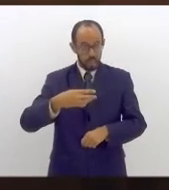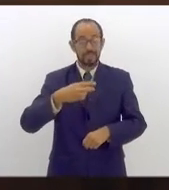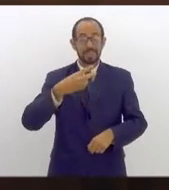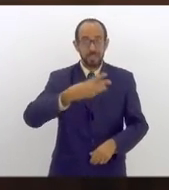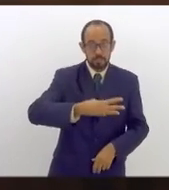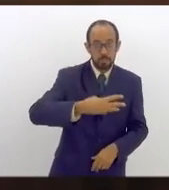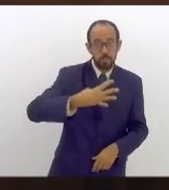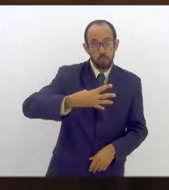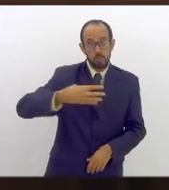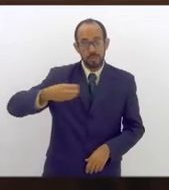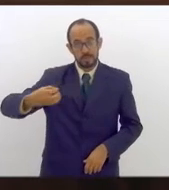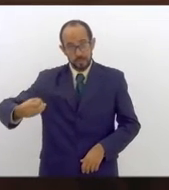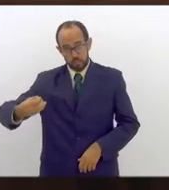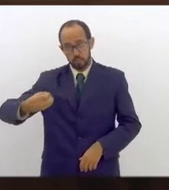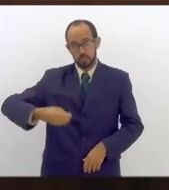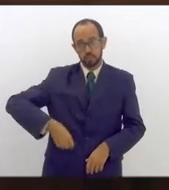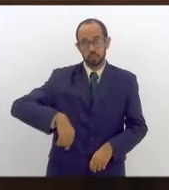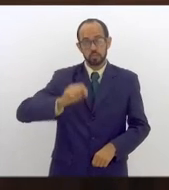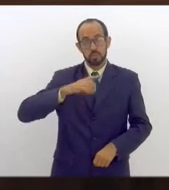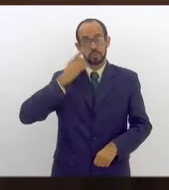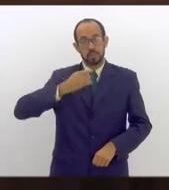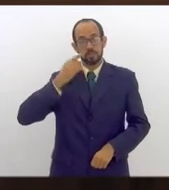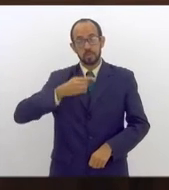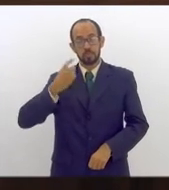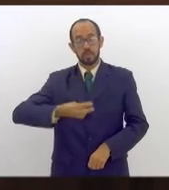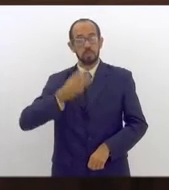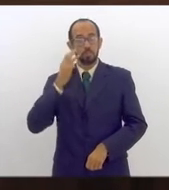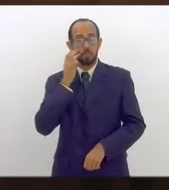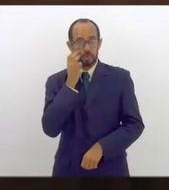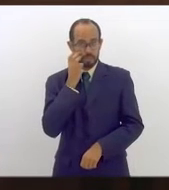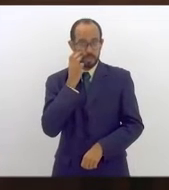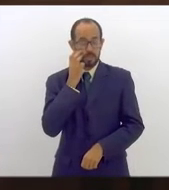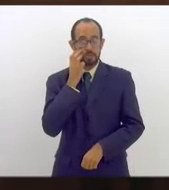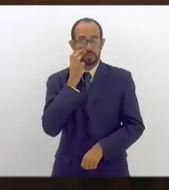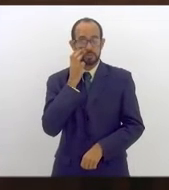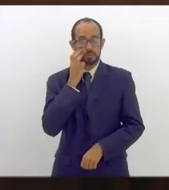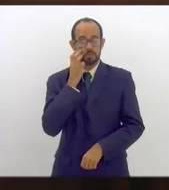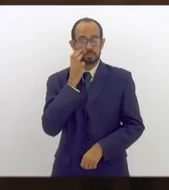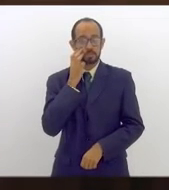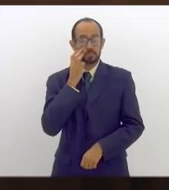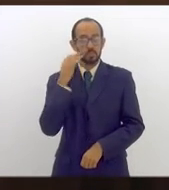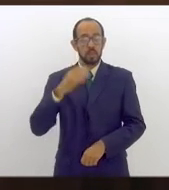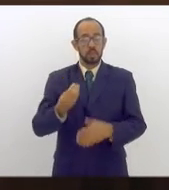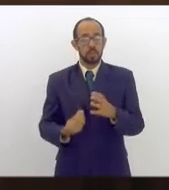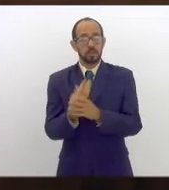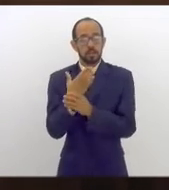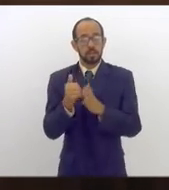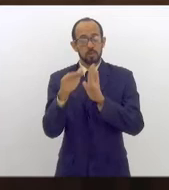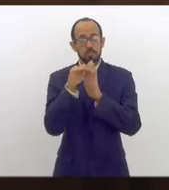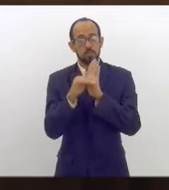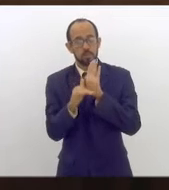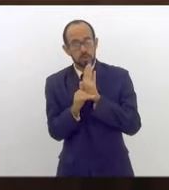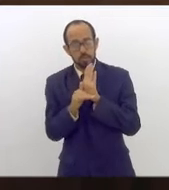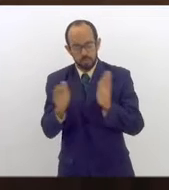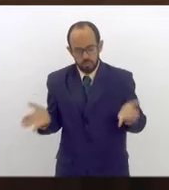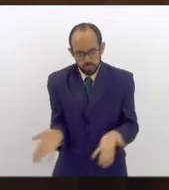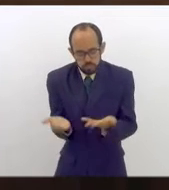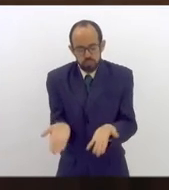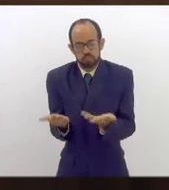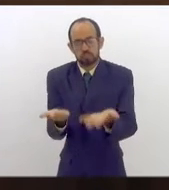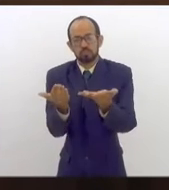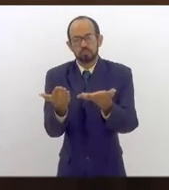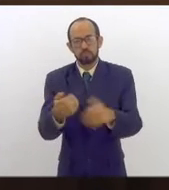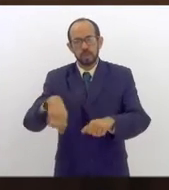PL 3400/2020, de autoria da deputada Mônica Francisco, que institui o programa de promoção de